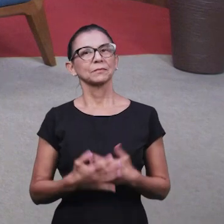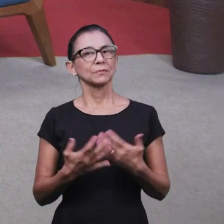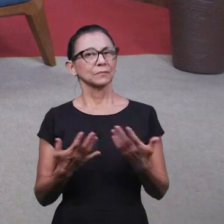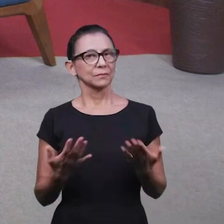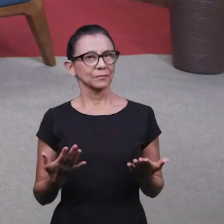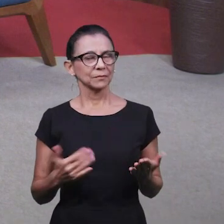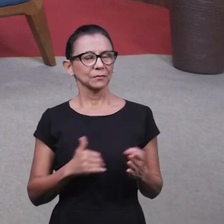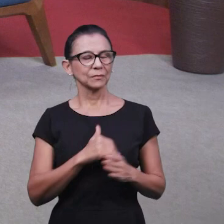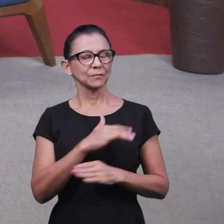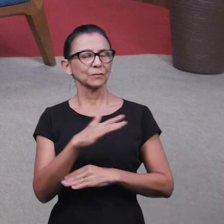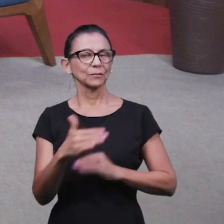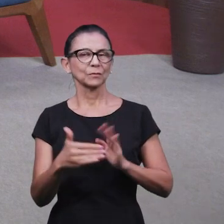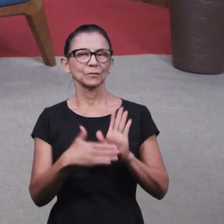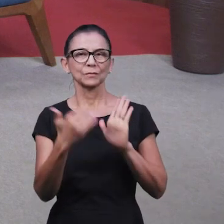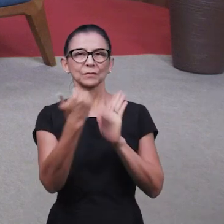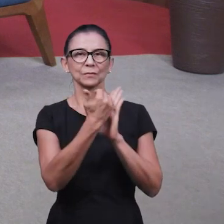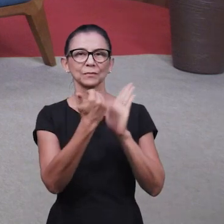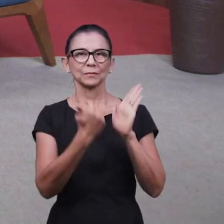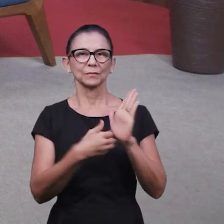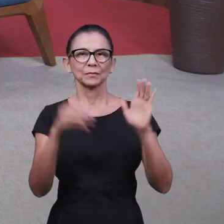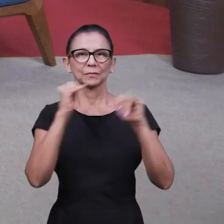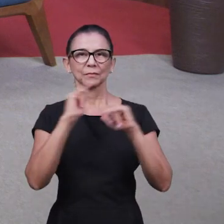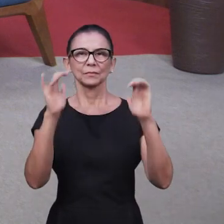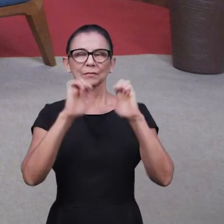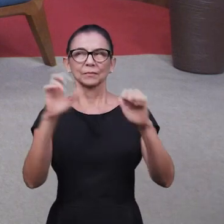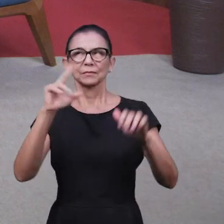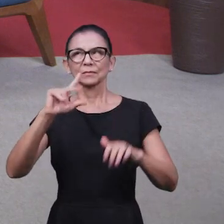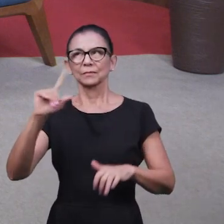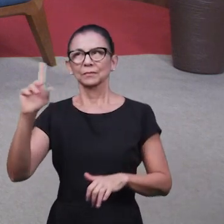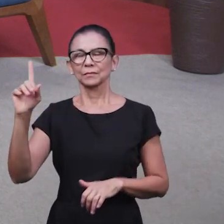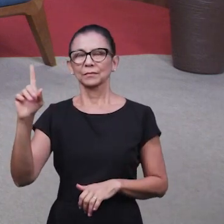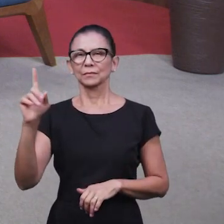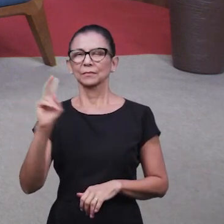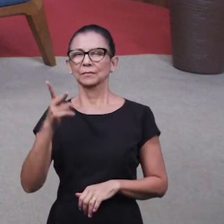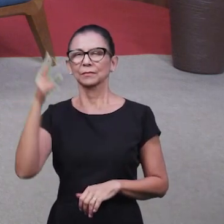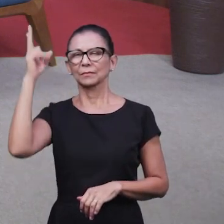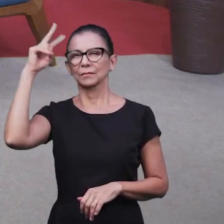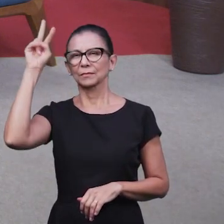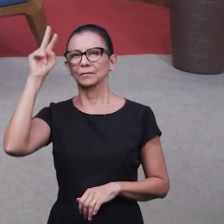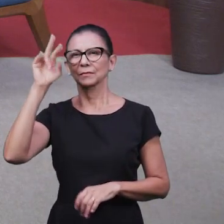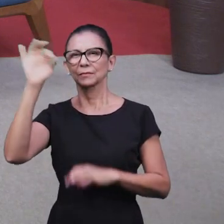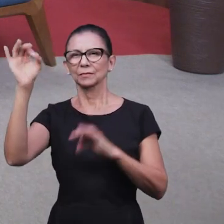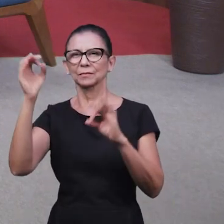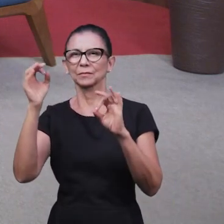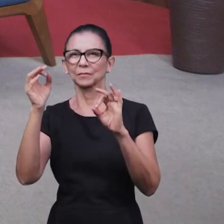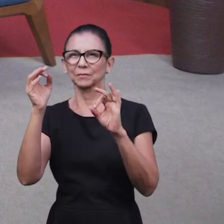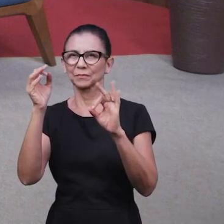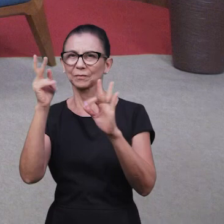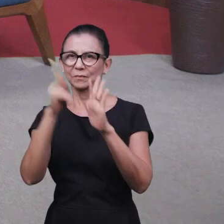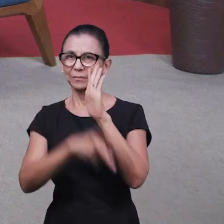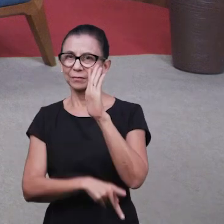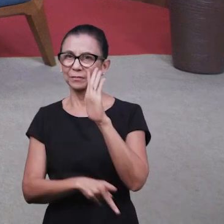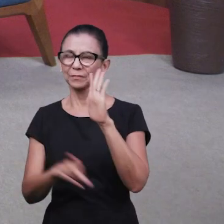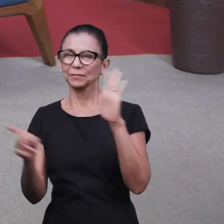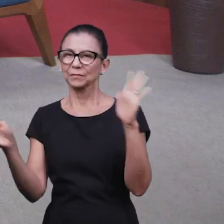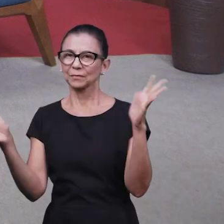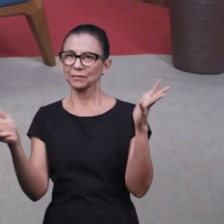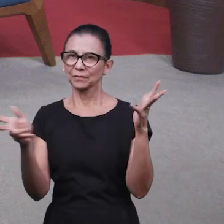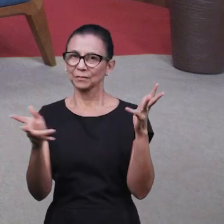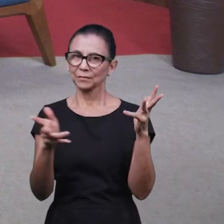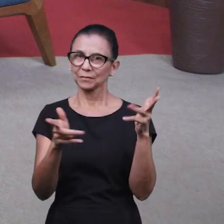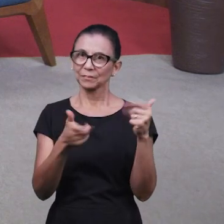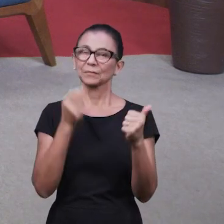Em todas as edições do programa Anunciando o Evangelho Eterno, nós sempre lembramos de um projeto que é maravilhoso e que traz